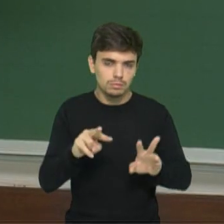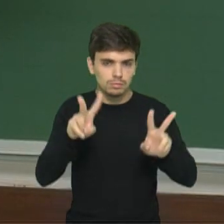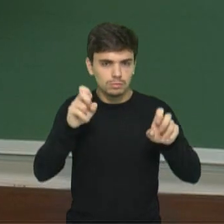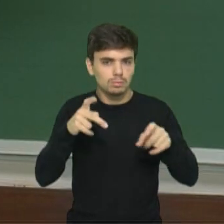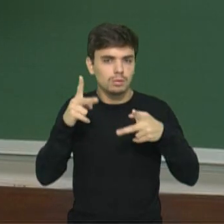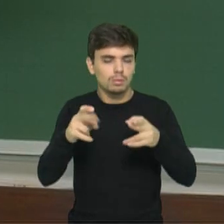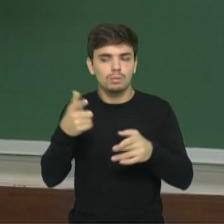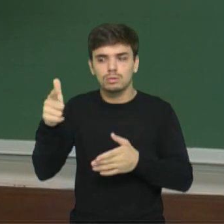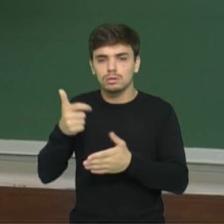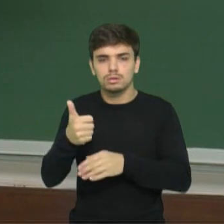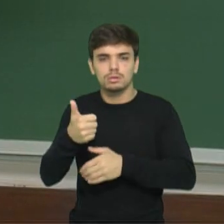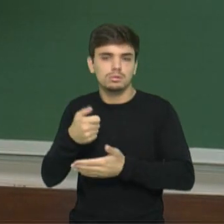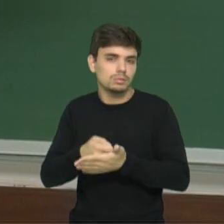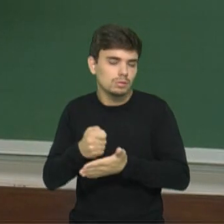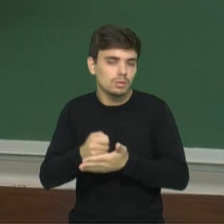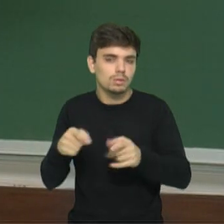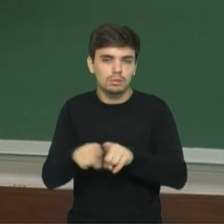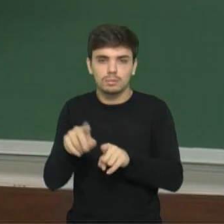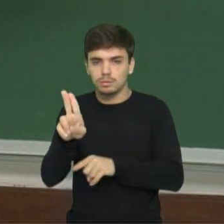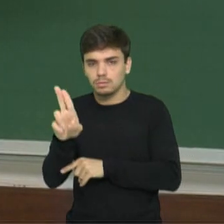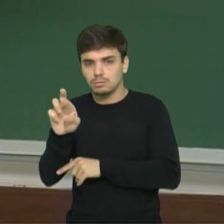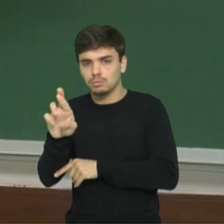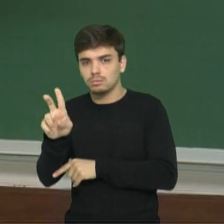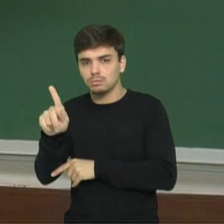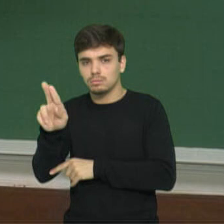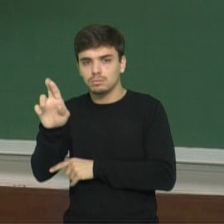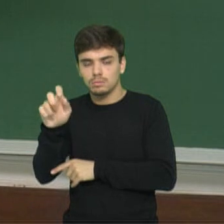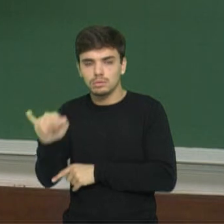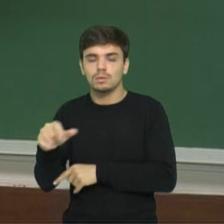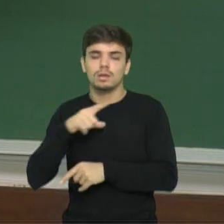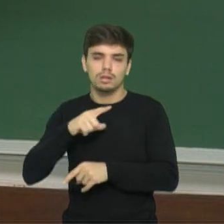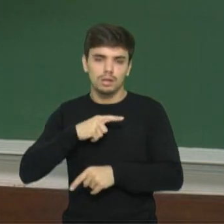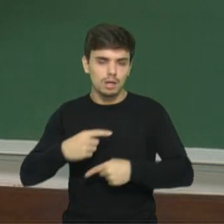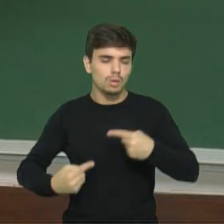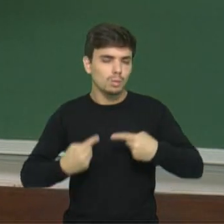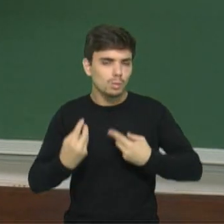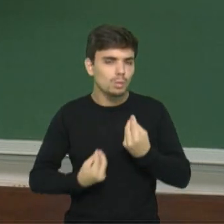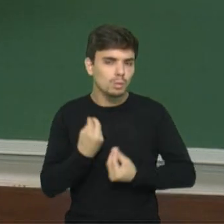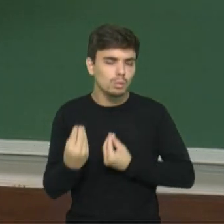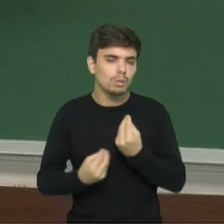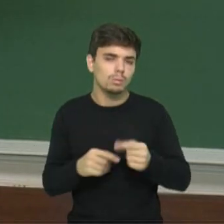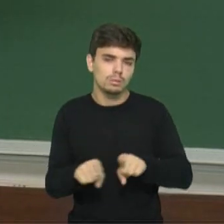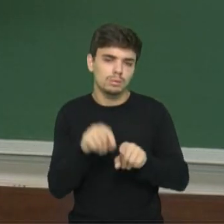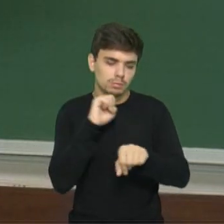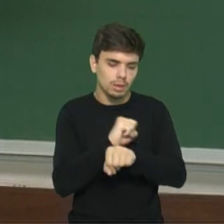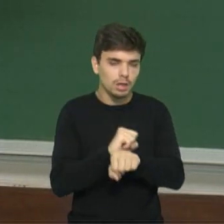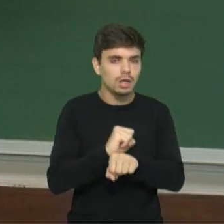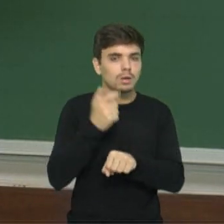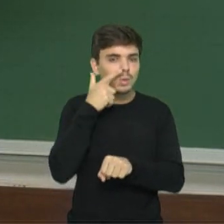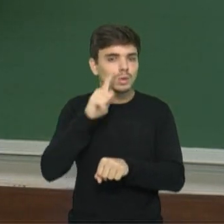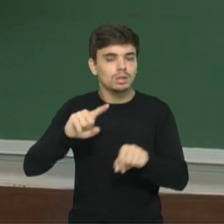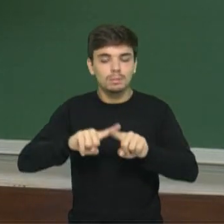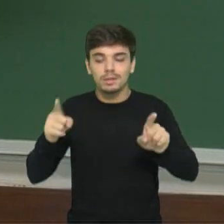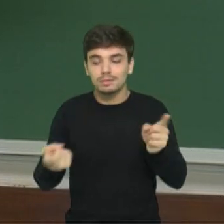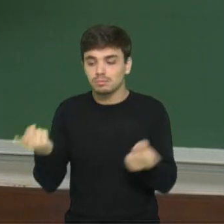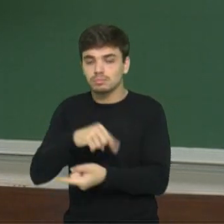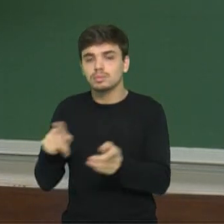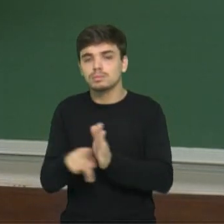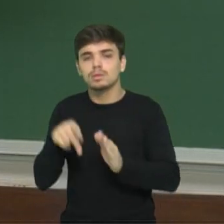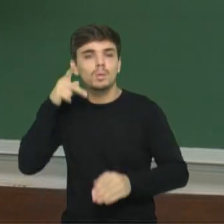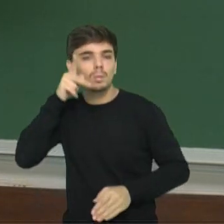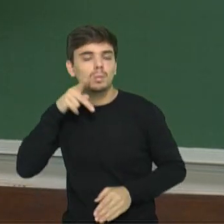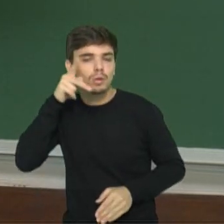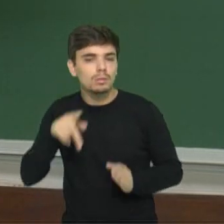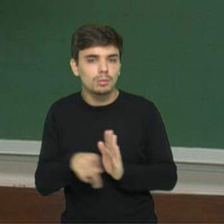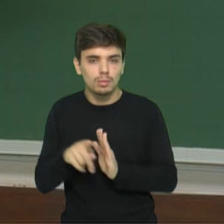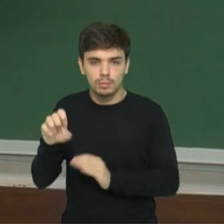outras ditaduras, como no Uruguai, em que o presidente submete a uma consulta popular esperando a vitória e acaba tendo esse revés político, o